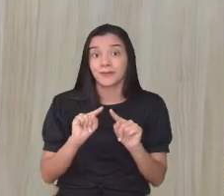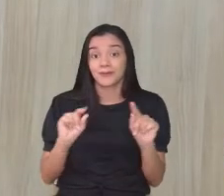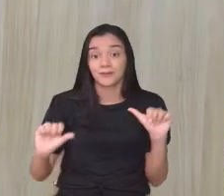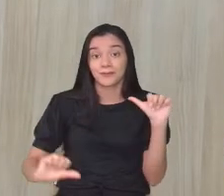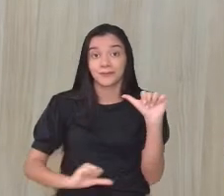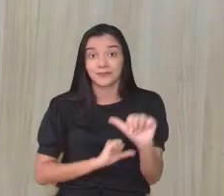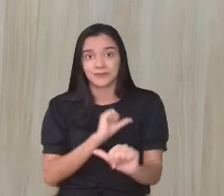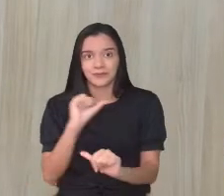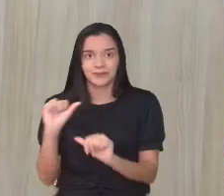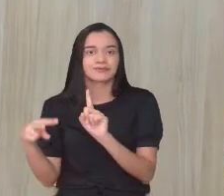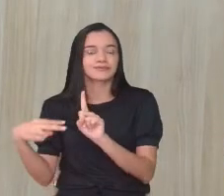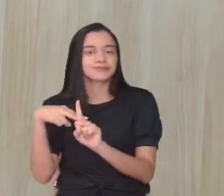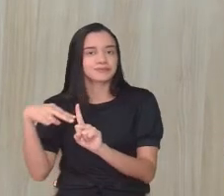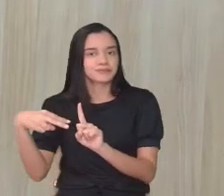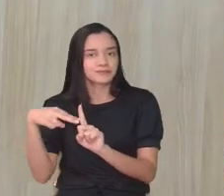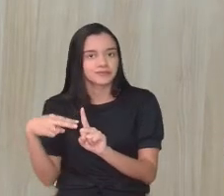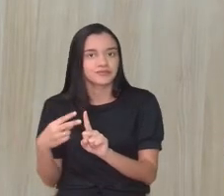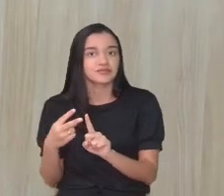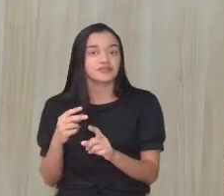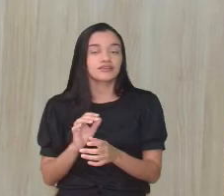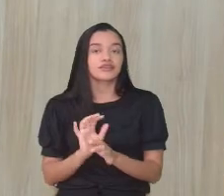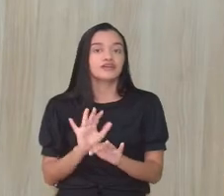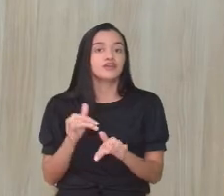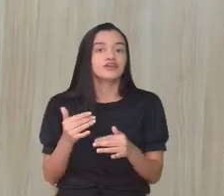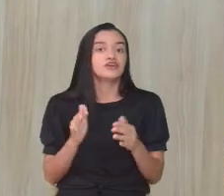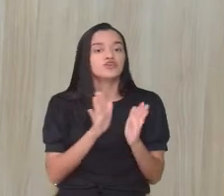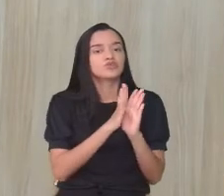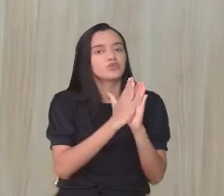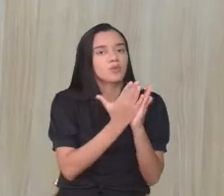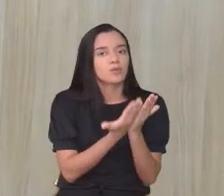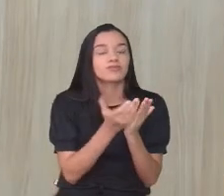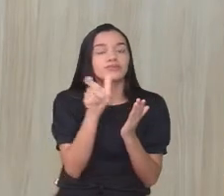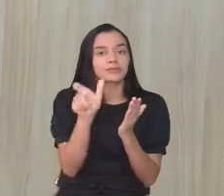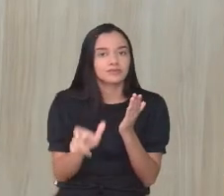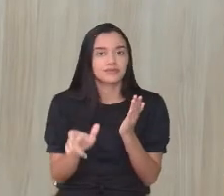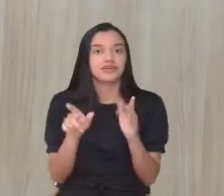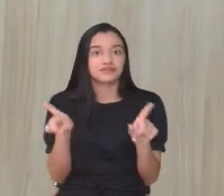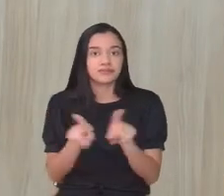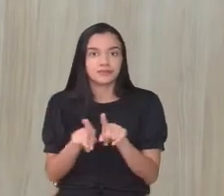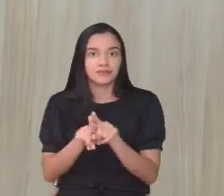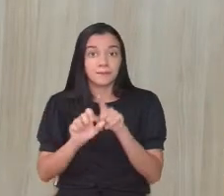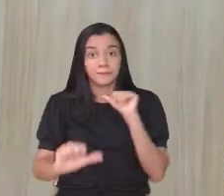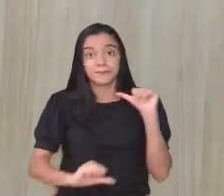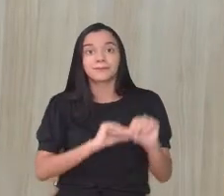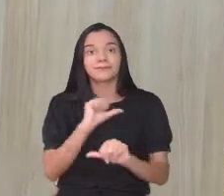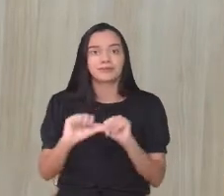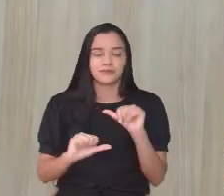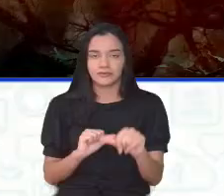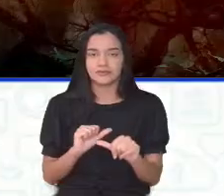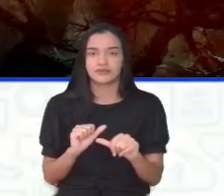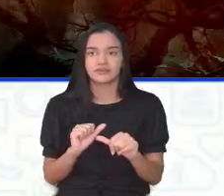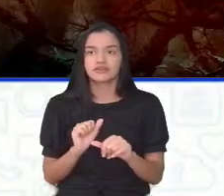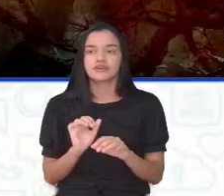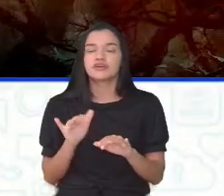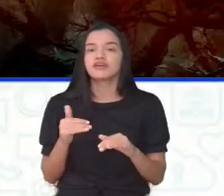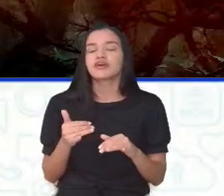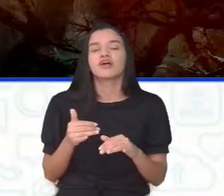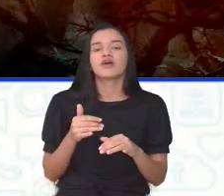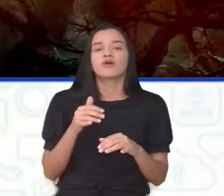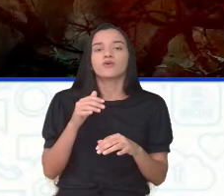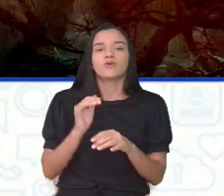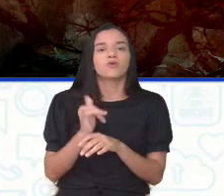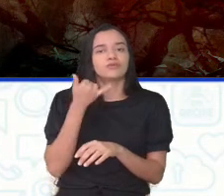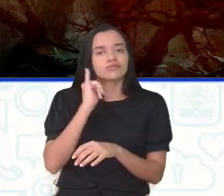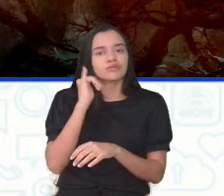e o juízo de valor que eu faço sobre a obra e sobre a personagem, né? Também. O narrador